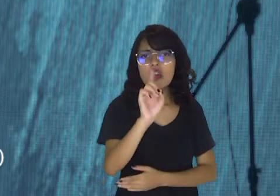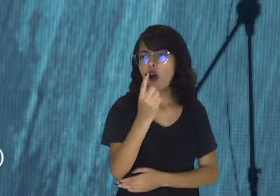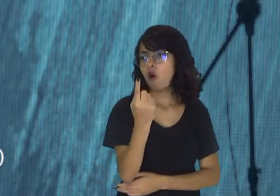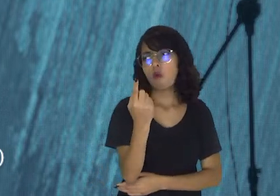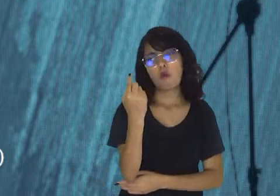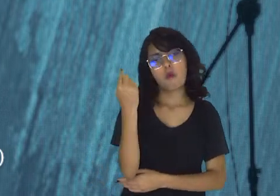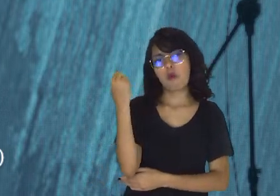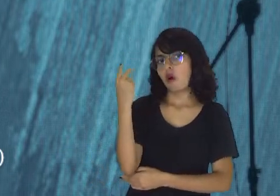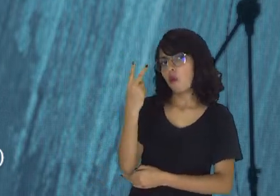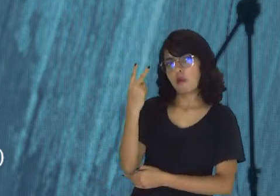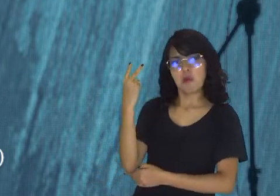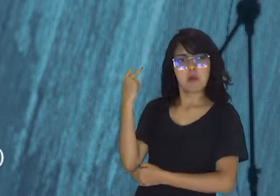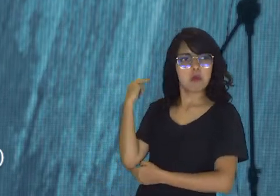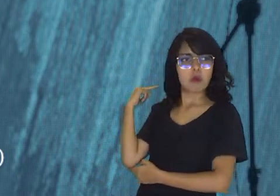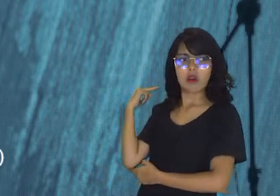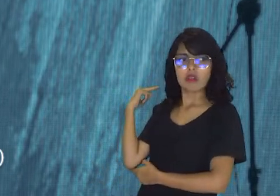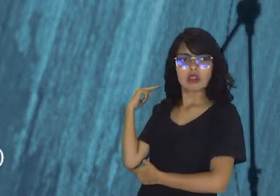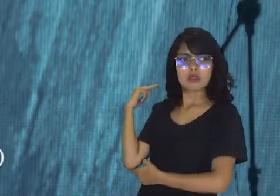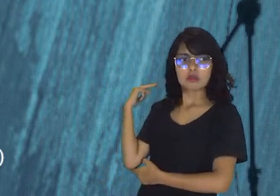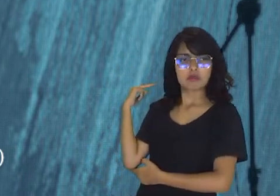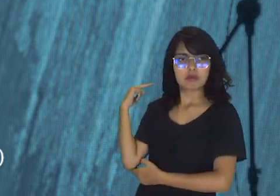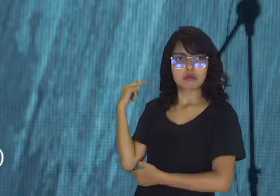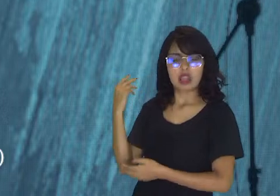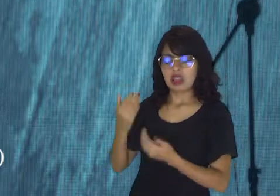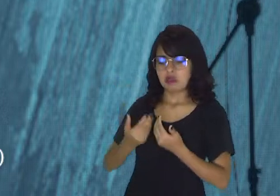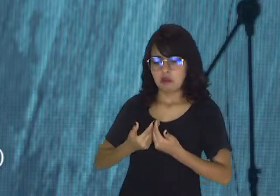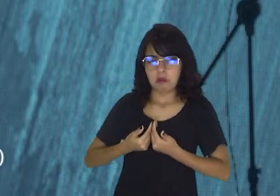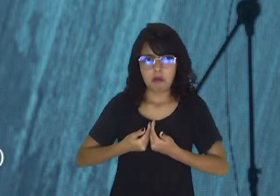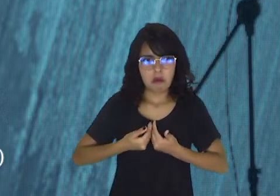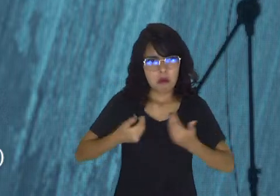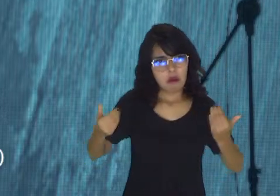que se retiram para a perdição,